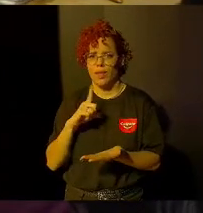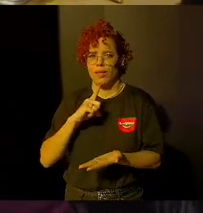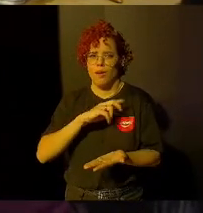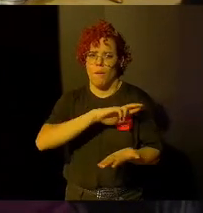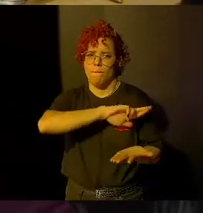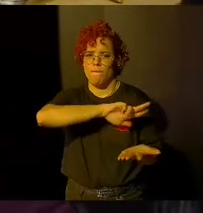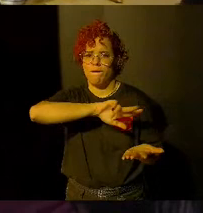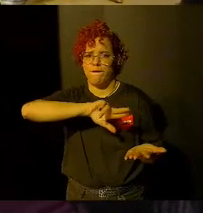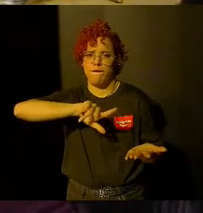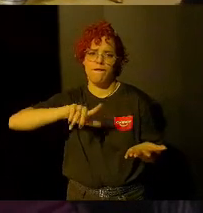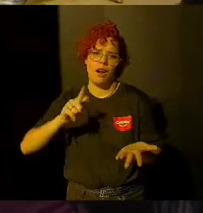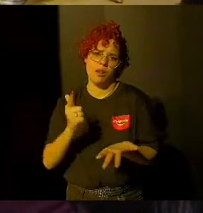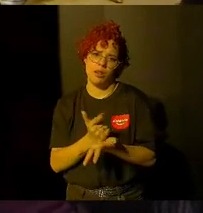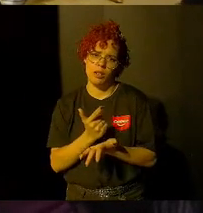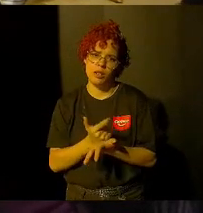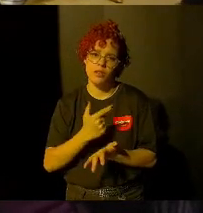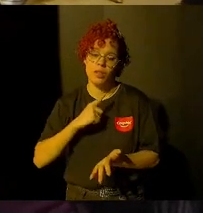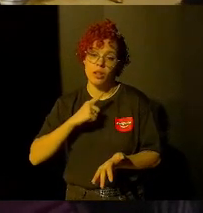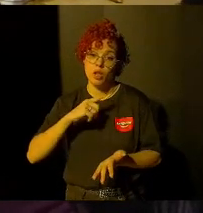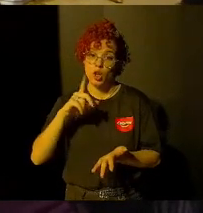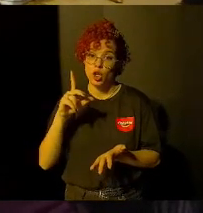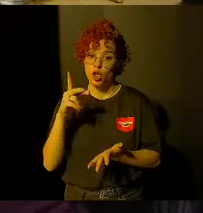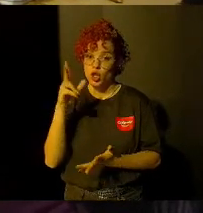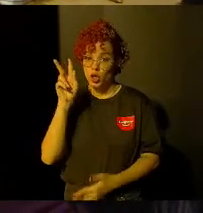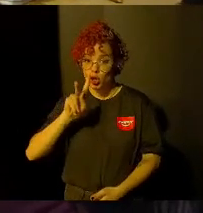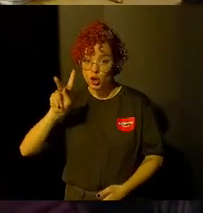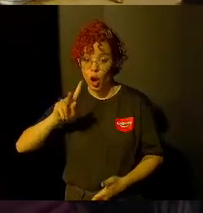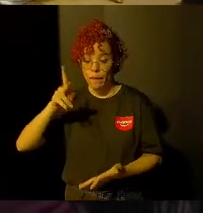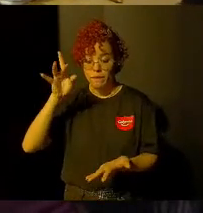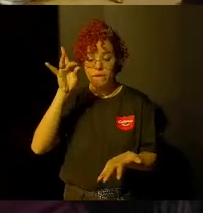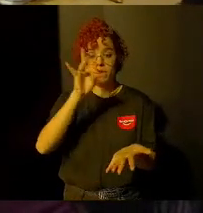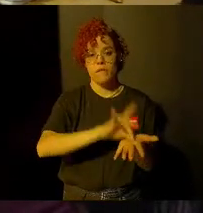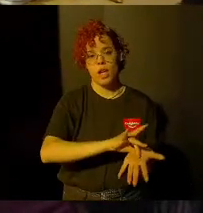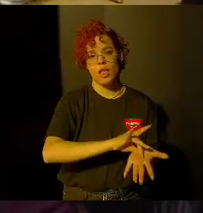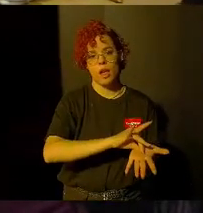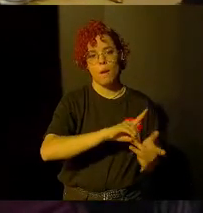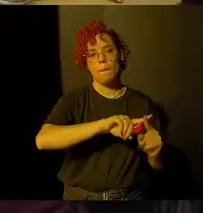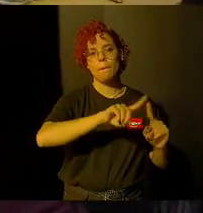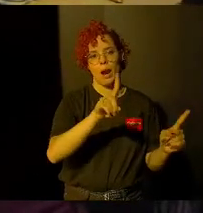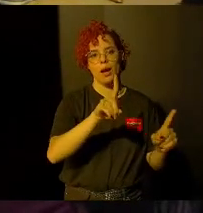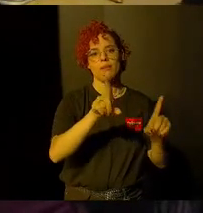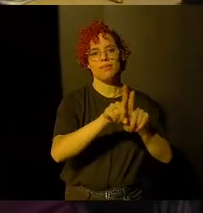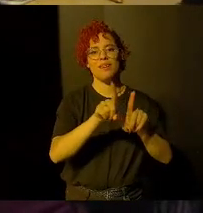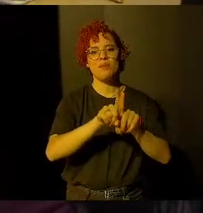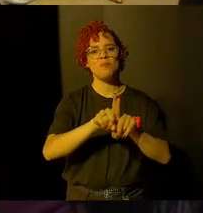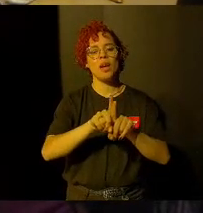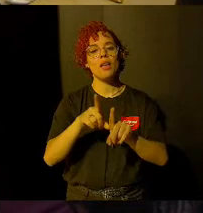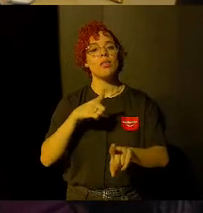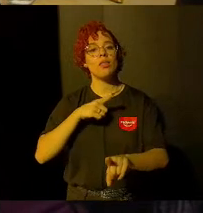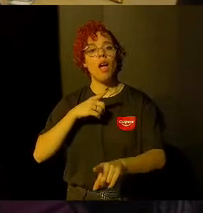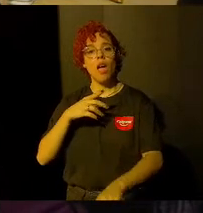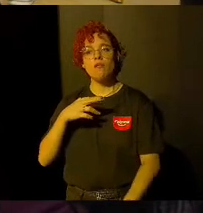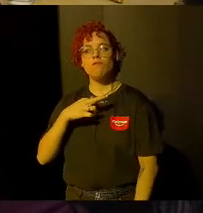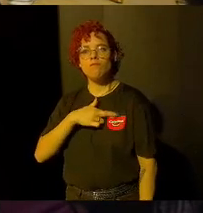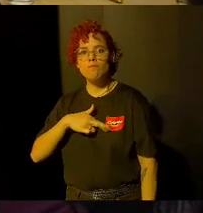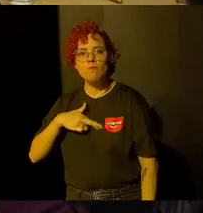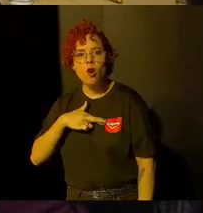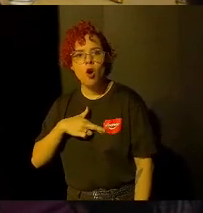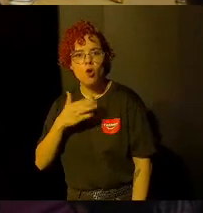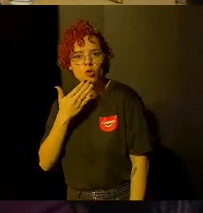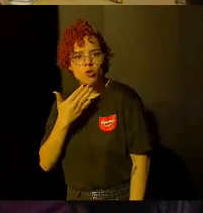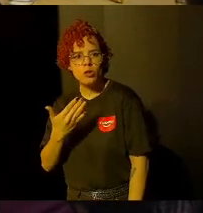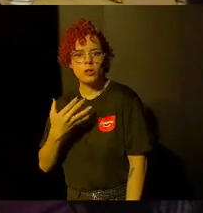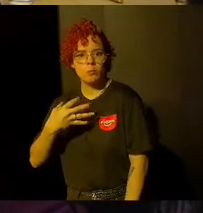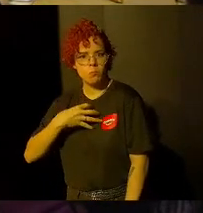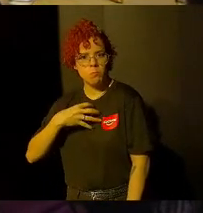verídicas e que Mas tem uma coisa do romance que podem ser chamados de romances e que tem um recurso a imagens